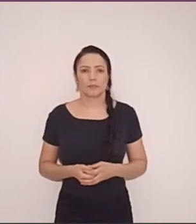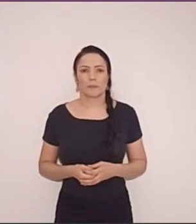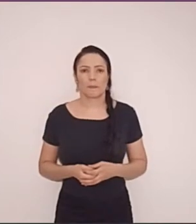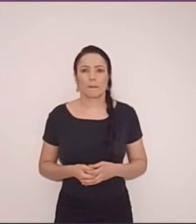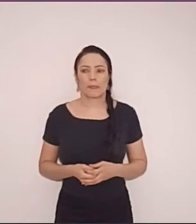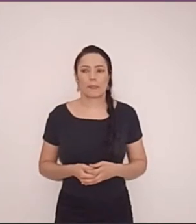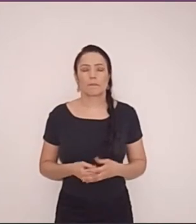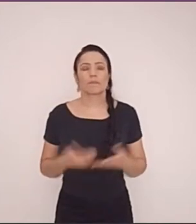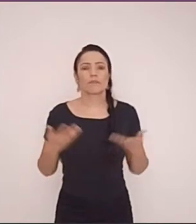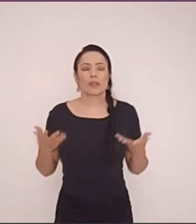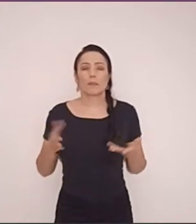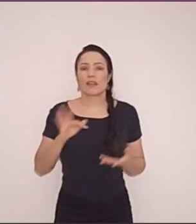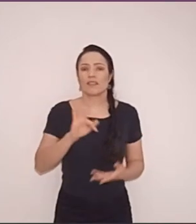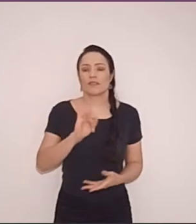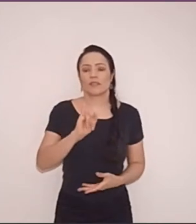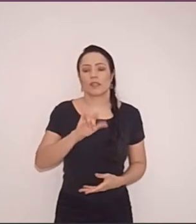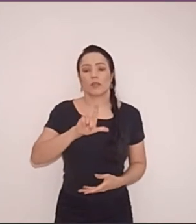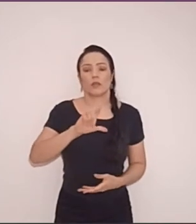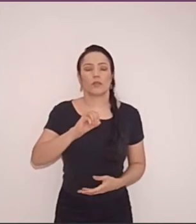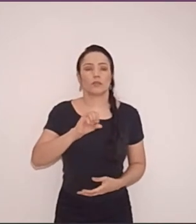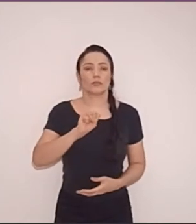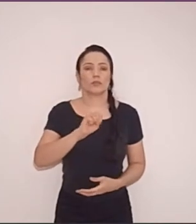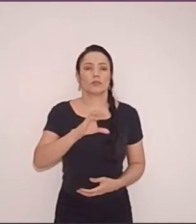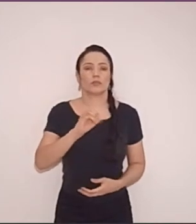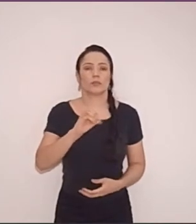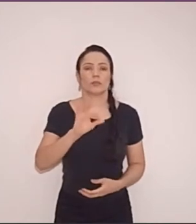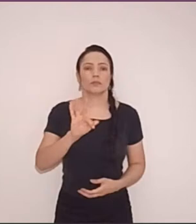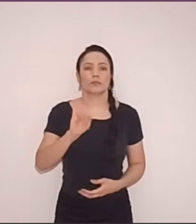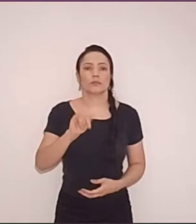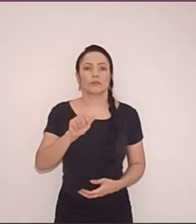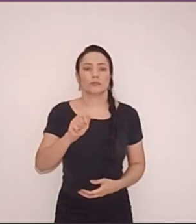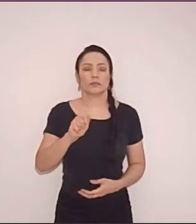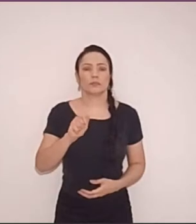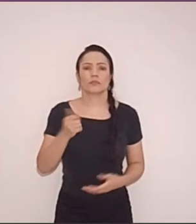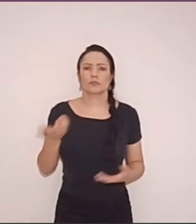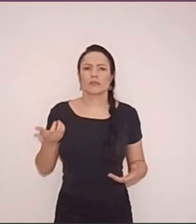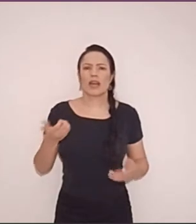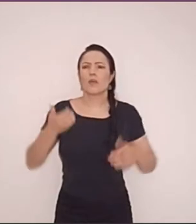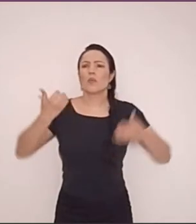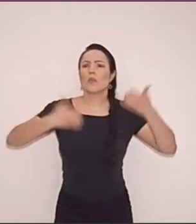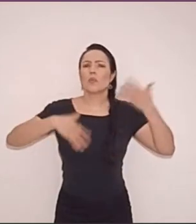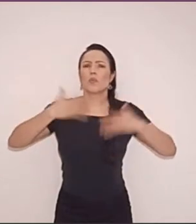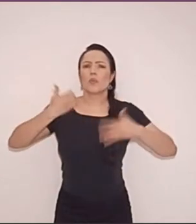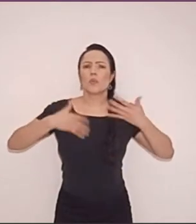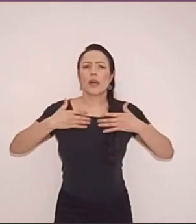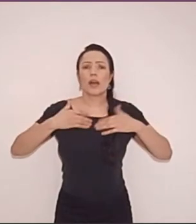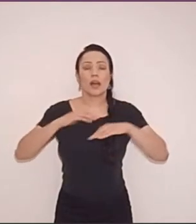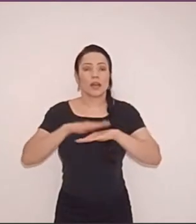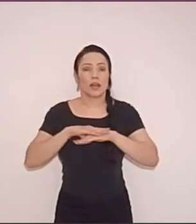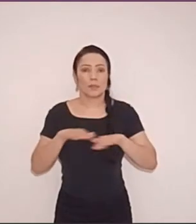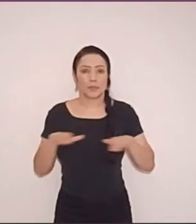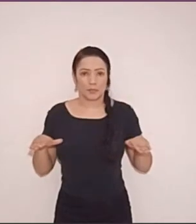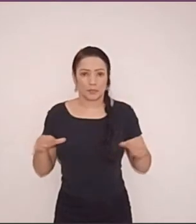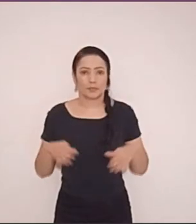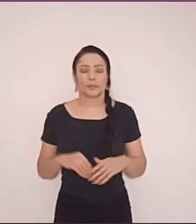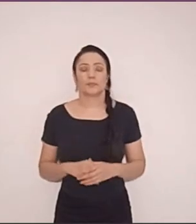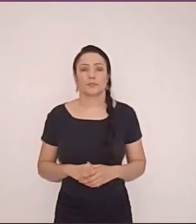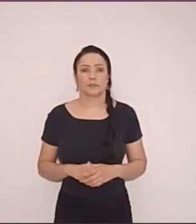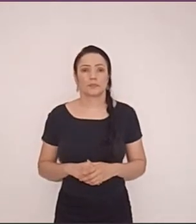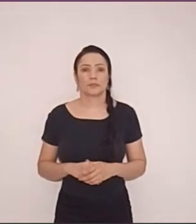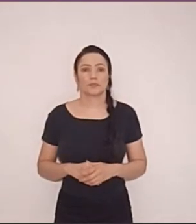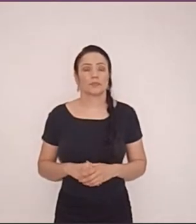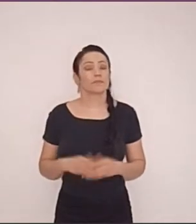enquanto filosofia enquanto teoria enquanto discurso acabou tanto